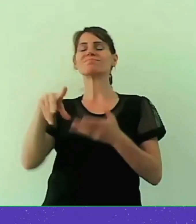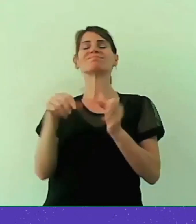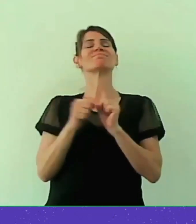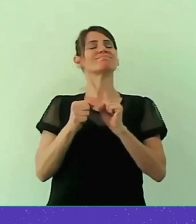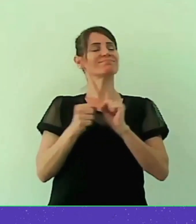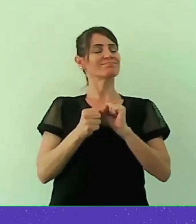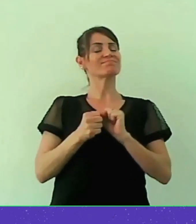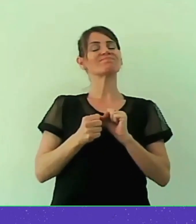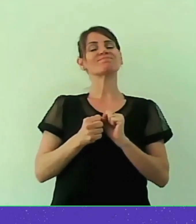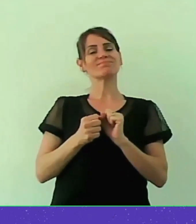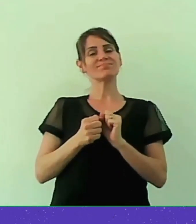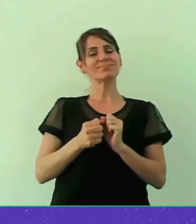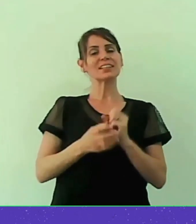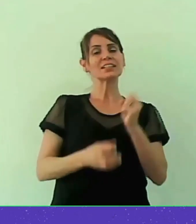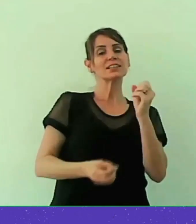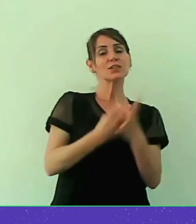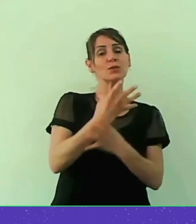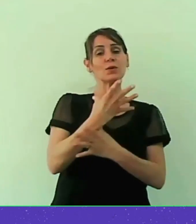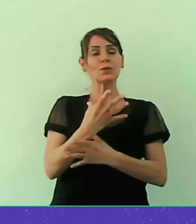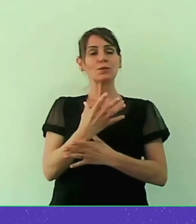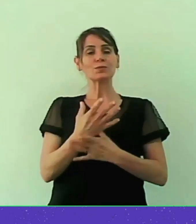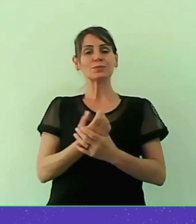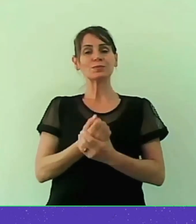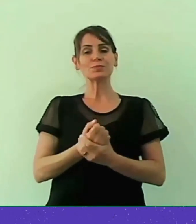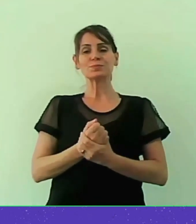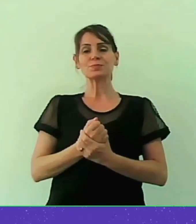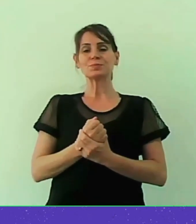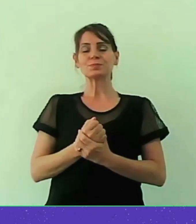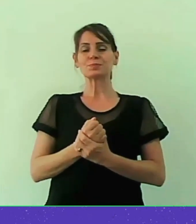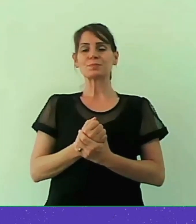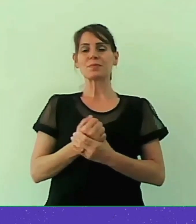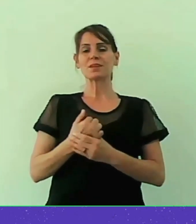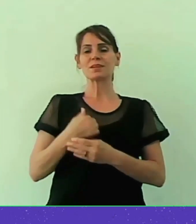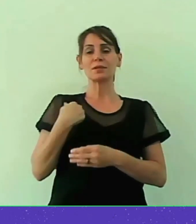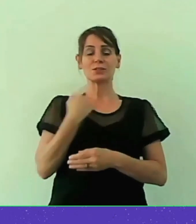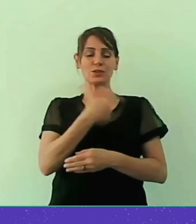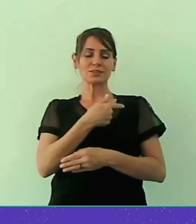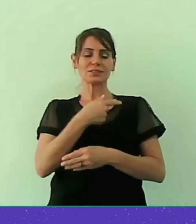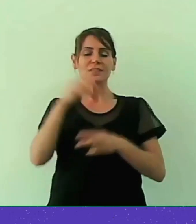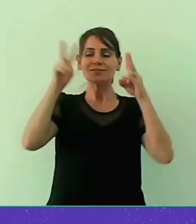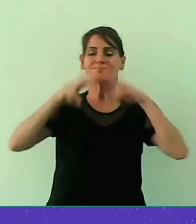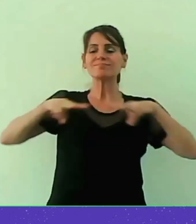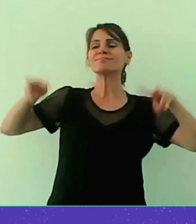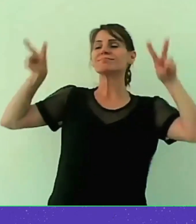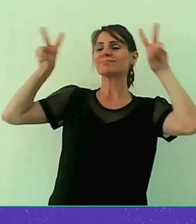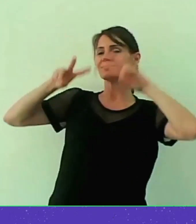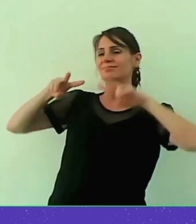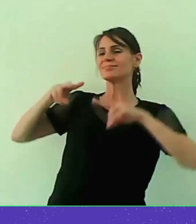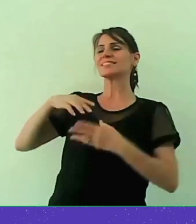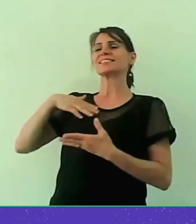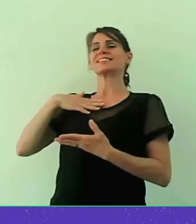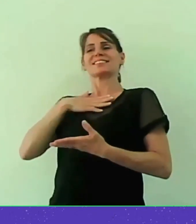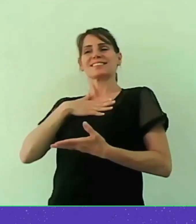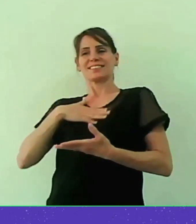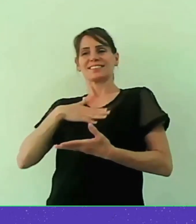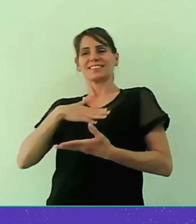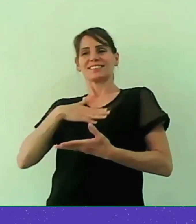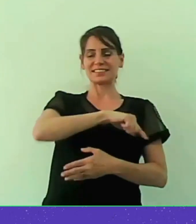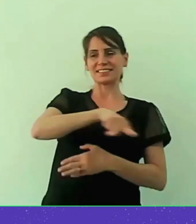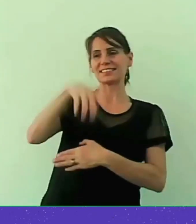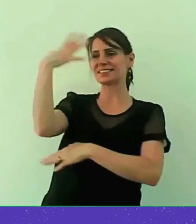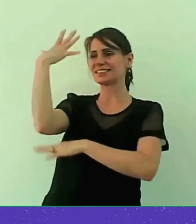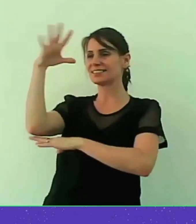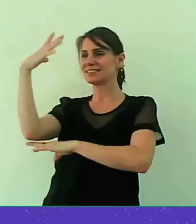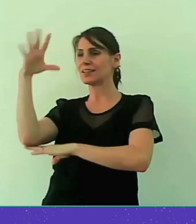Ele criou para que fossem agradáveis à vista, e essas árvores eram boas